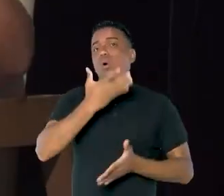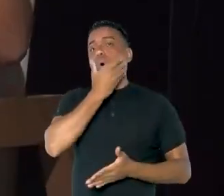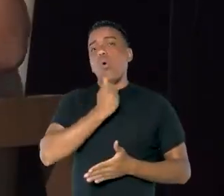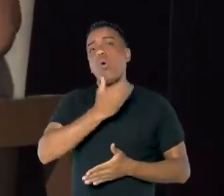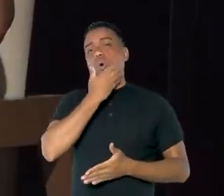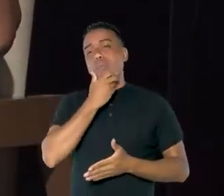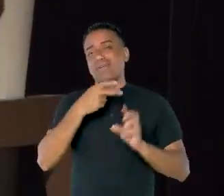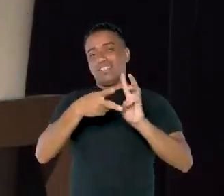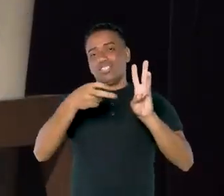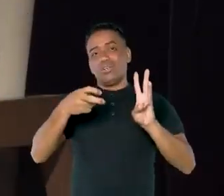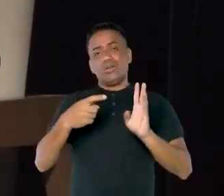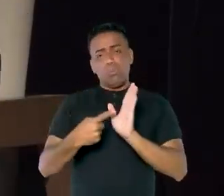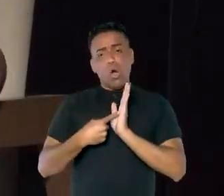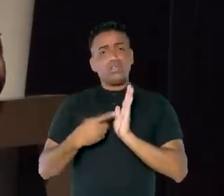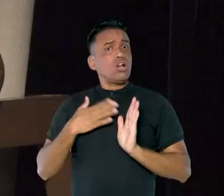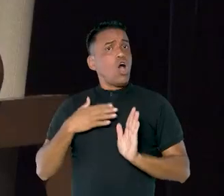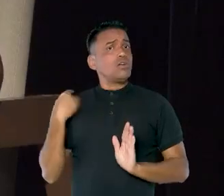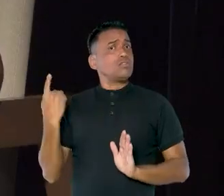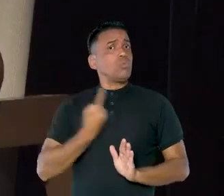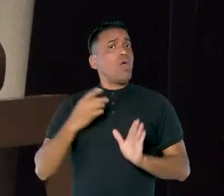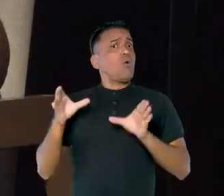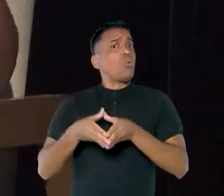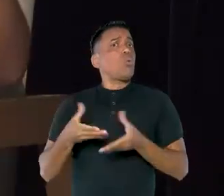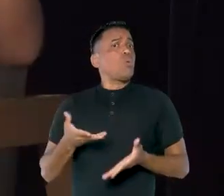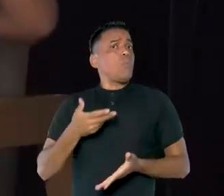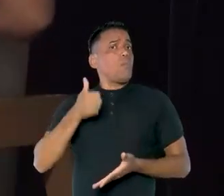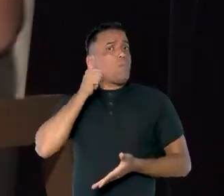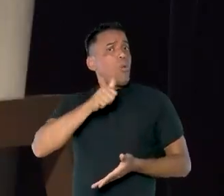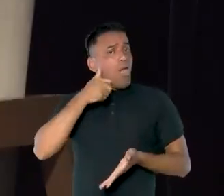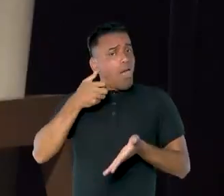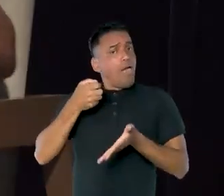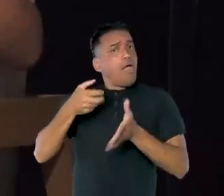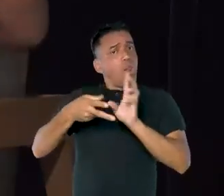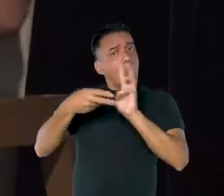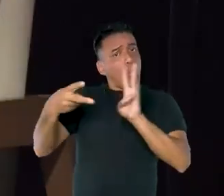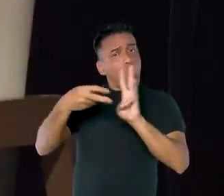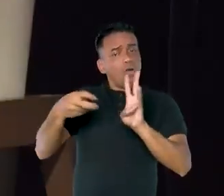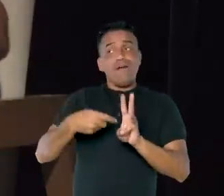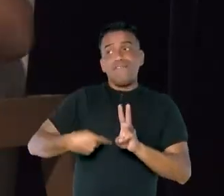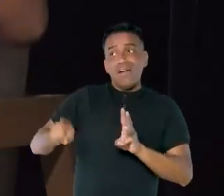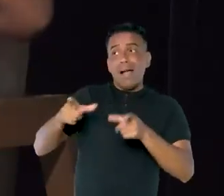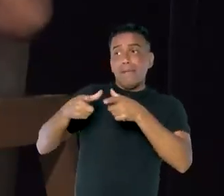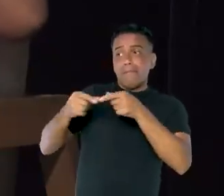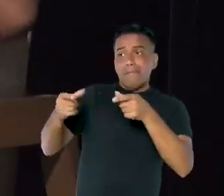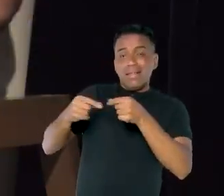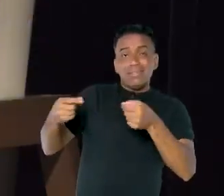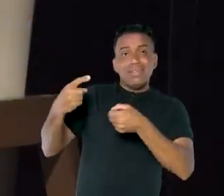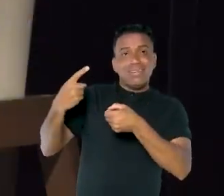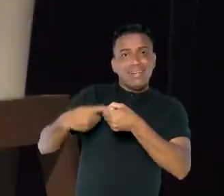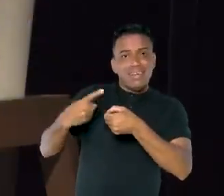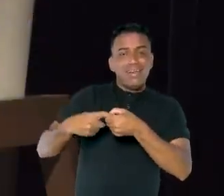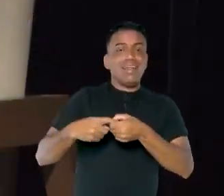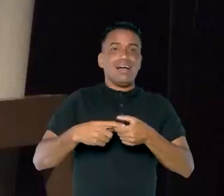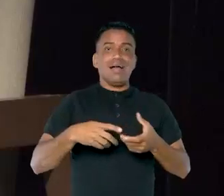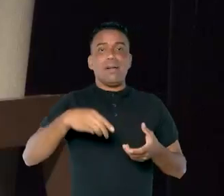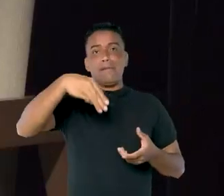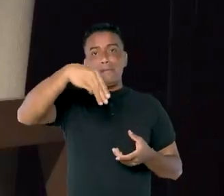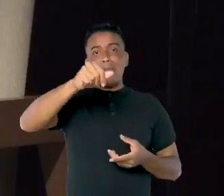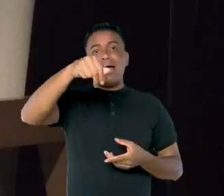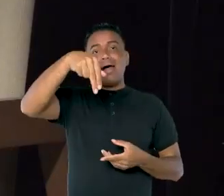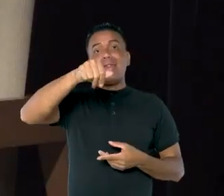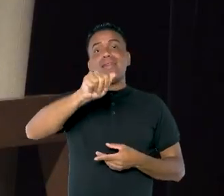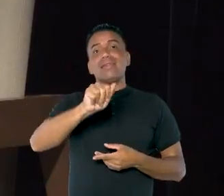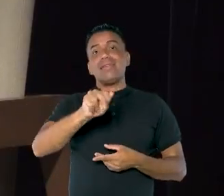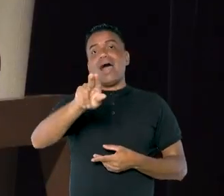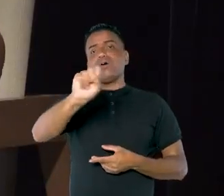e não mostrava nossa luta como mulher. Mas só que, quando eles iam para Brasília, iam para Manaus, quem que ficava para